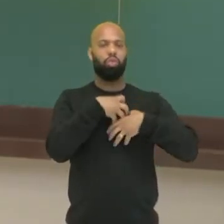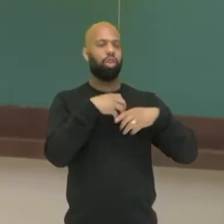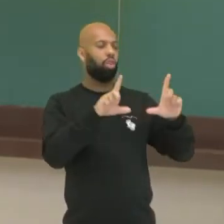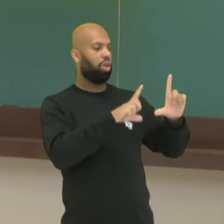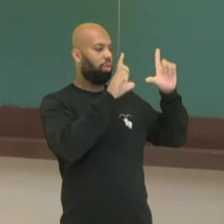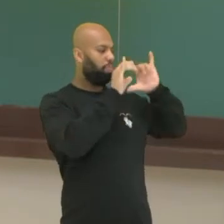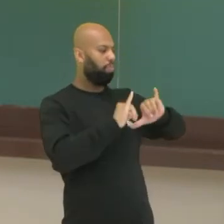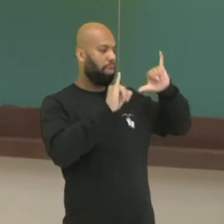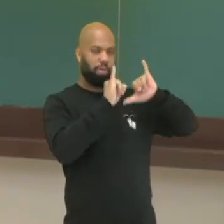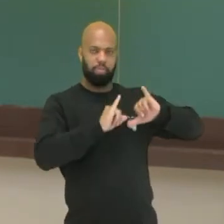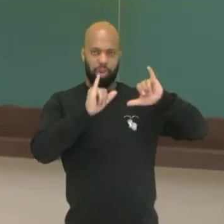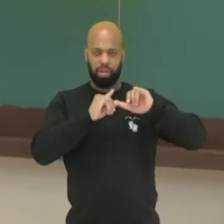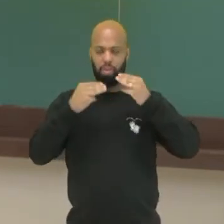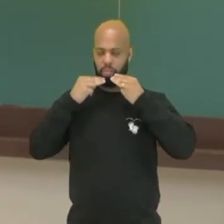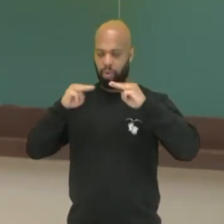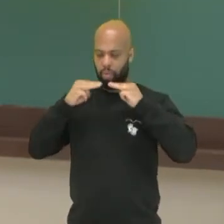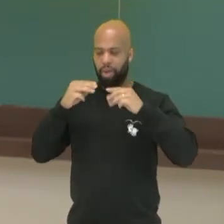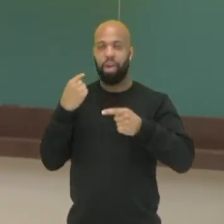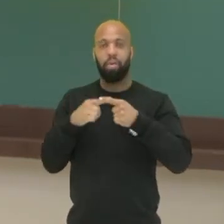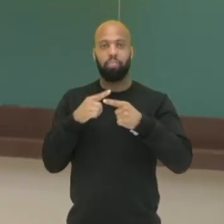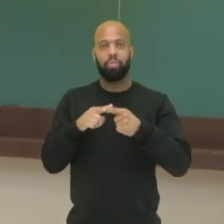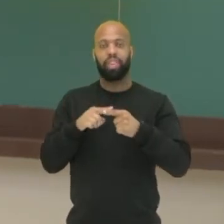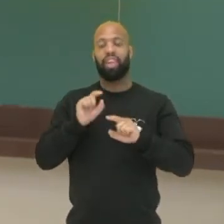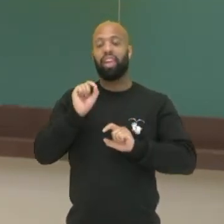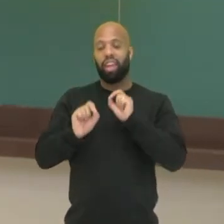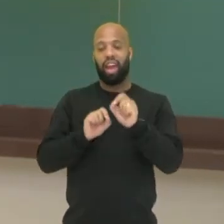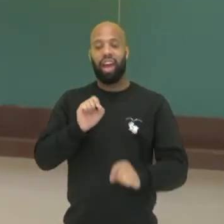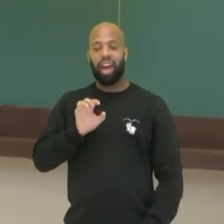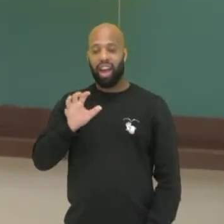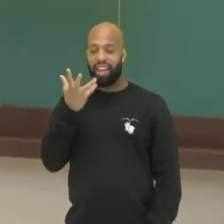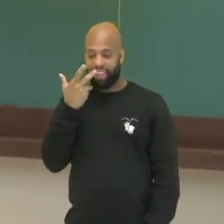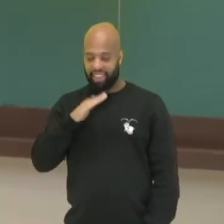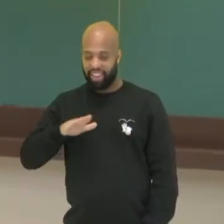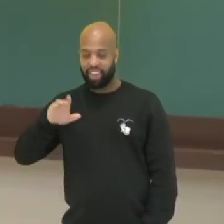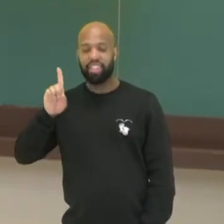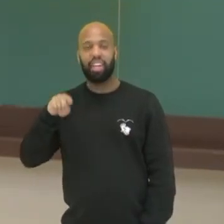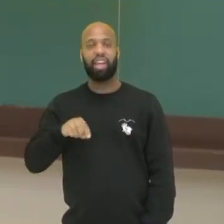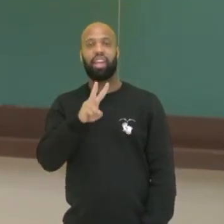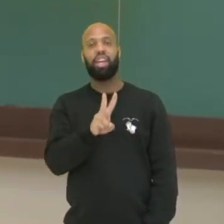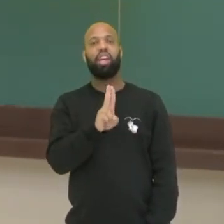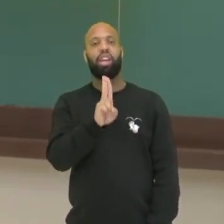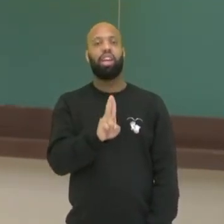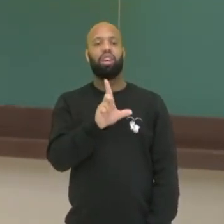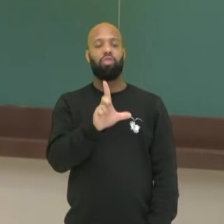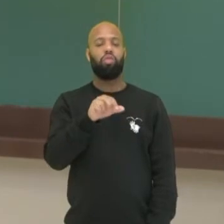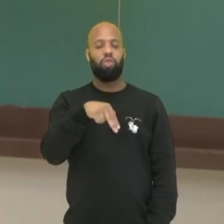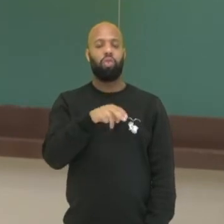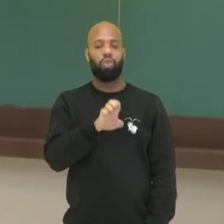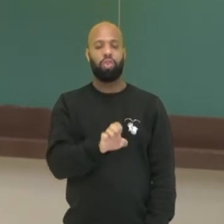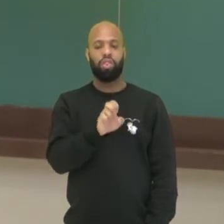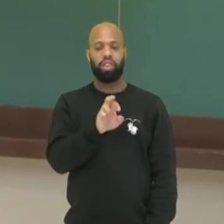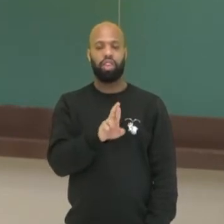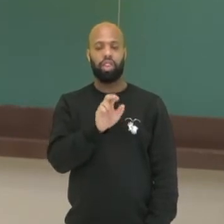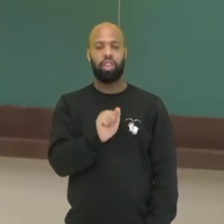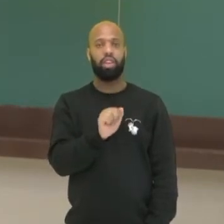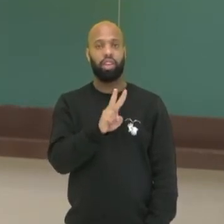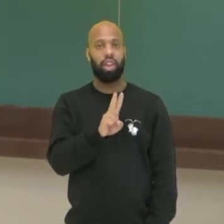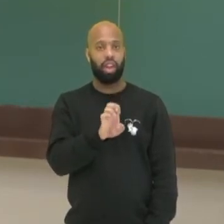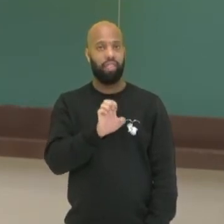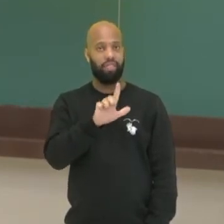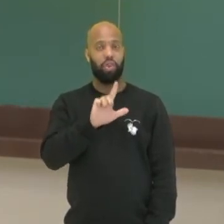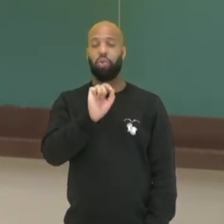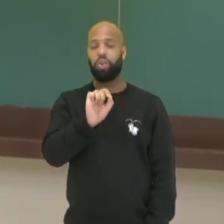são hipervulneráveis, hipervulneráveis a essas práticas. O que significa ser uma pessoa hipervulnerável? Que